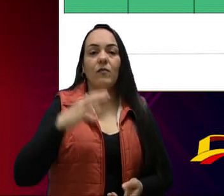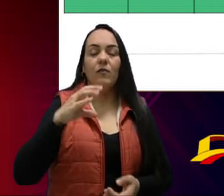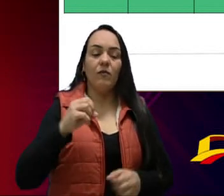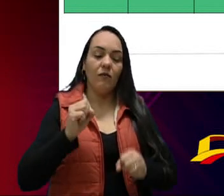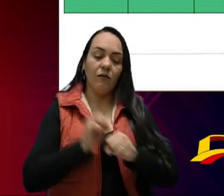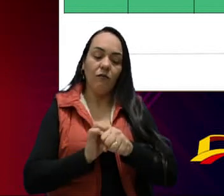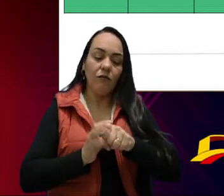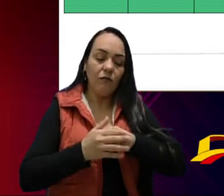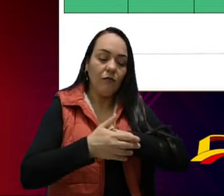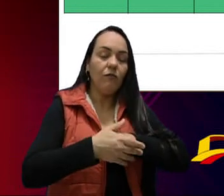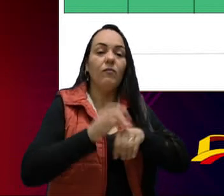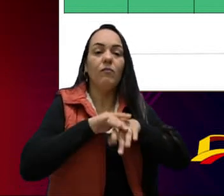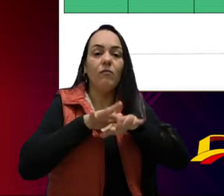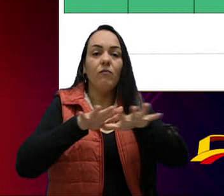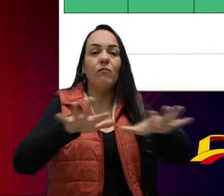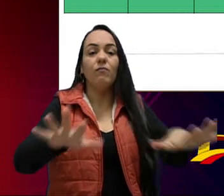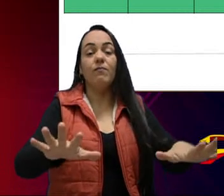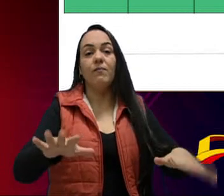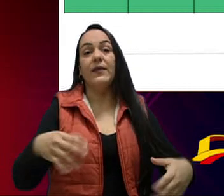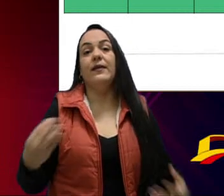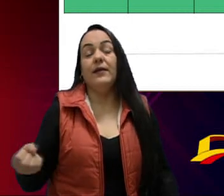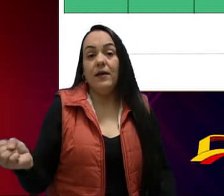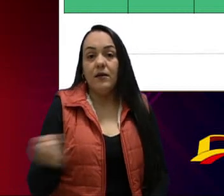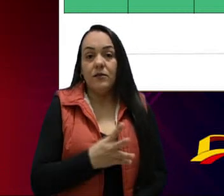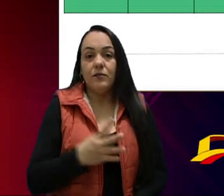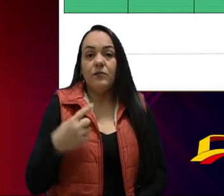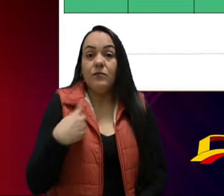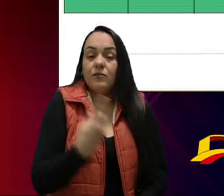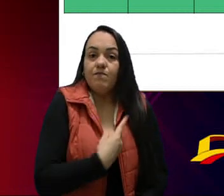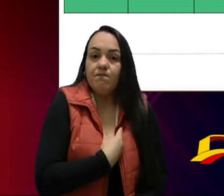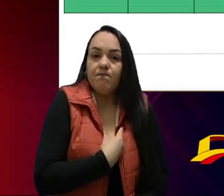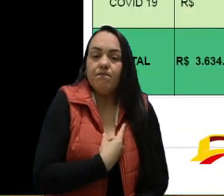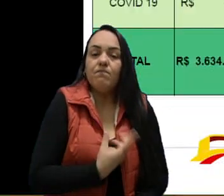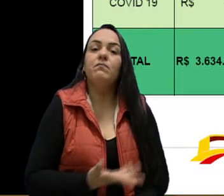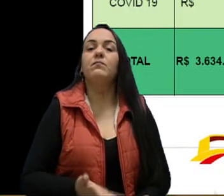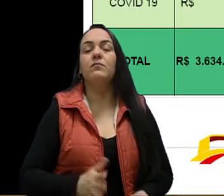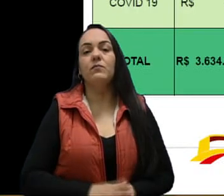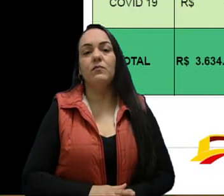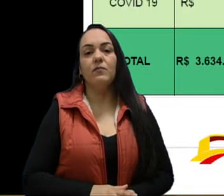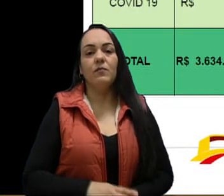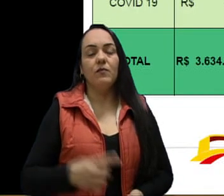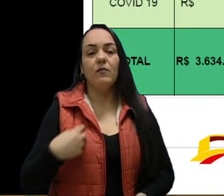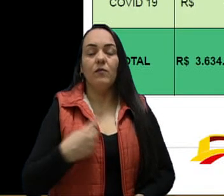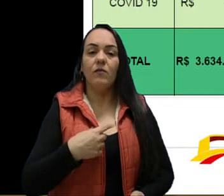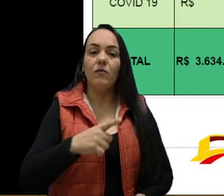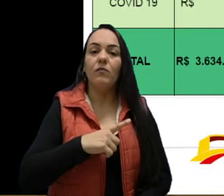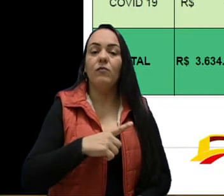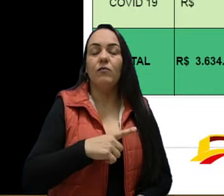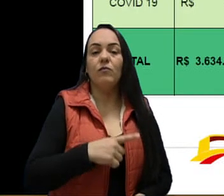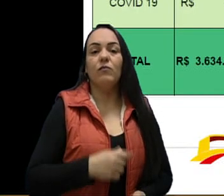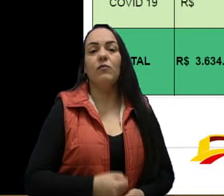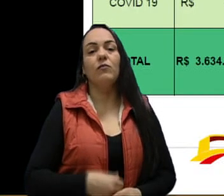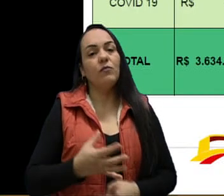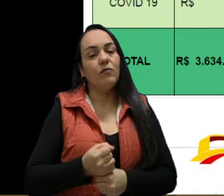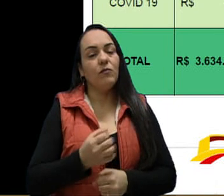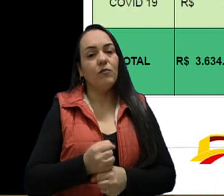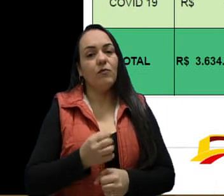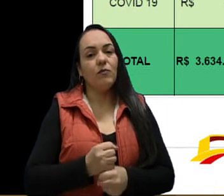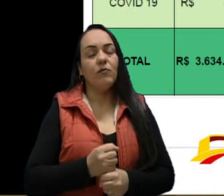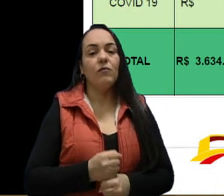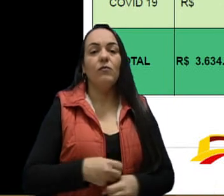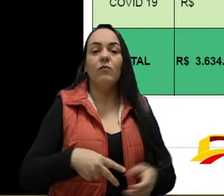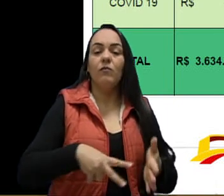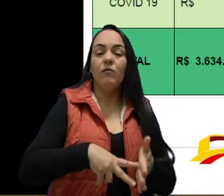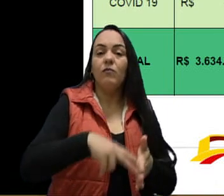covide né que a novidade que nós temos agora infelizmente então nós temos um orçamento atualizado de